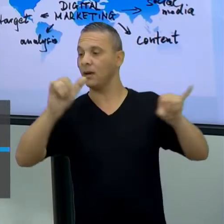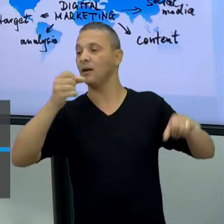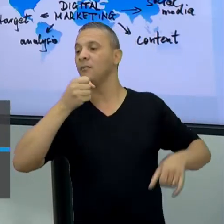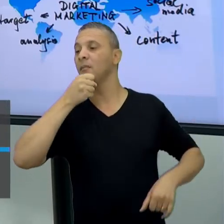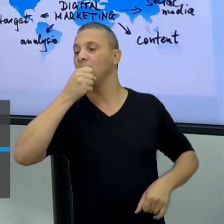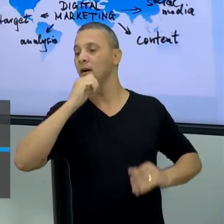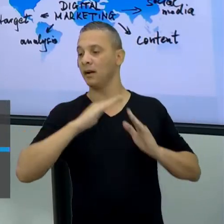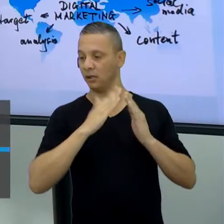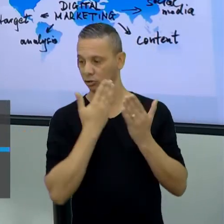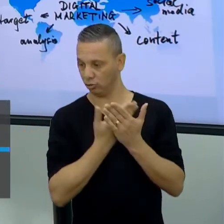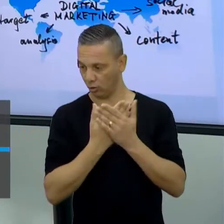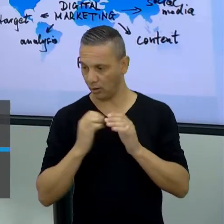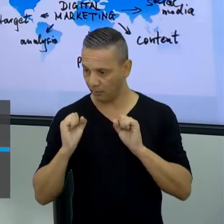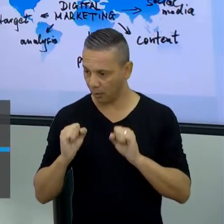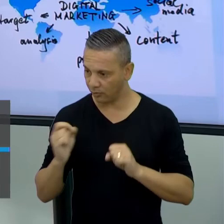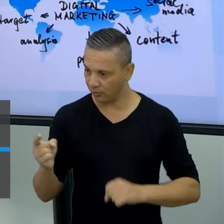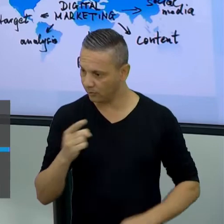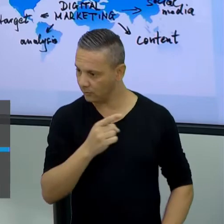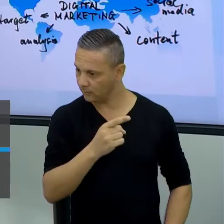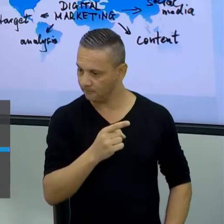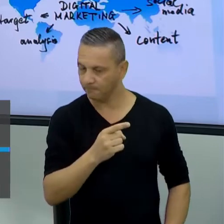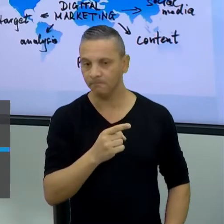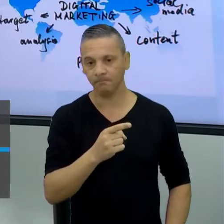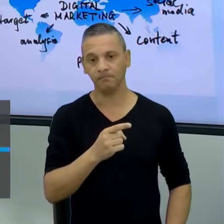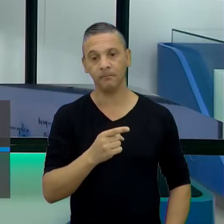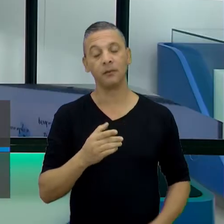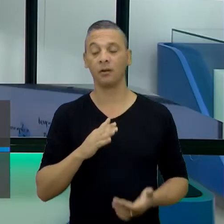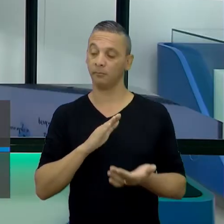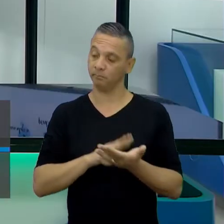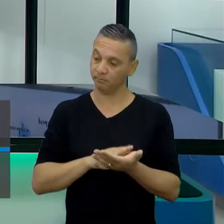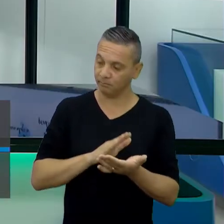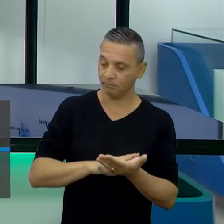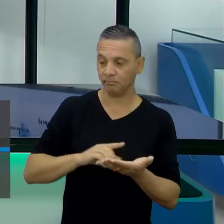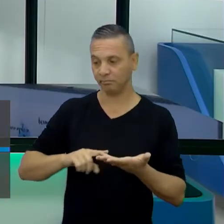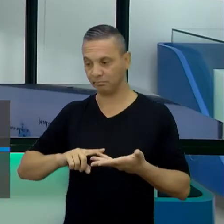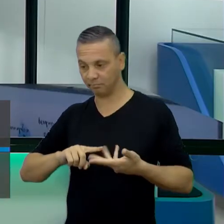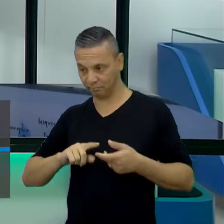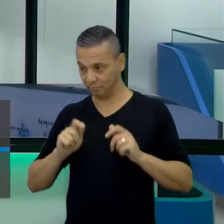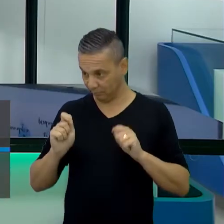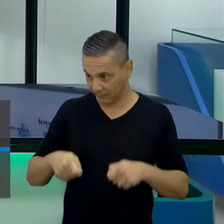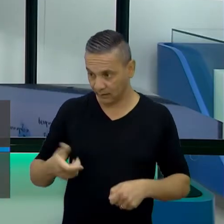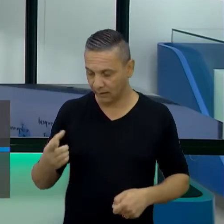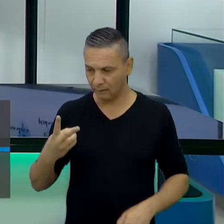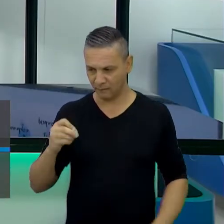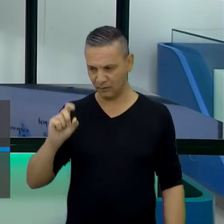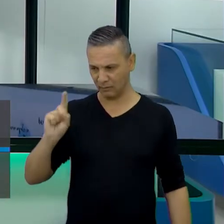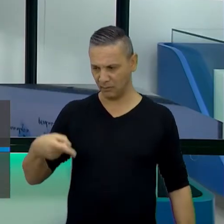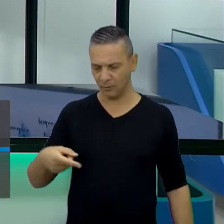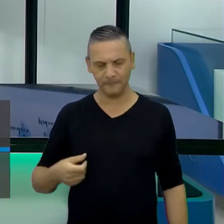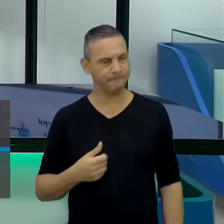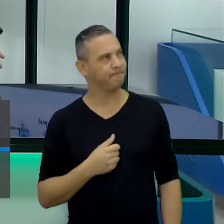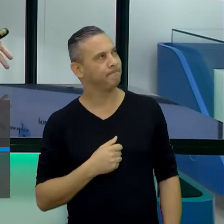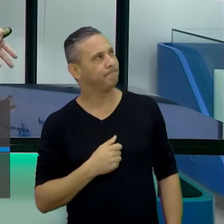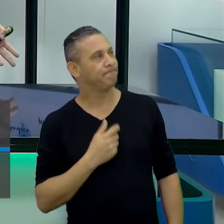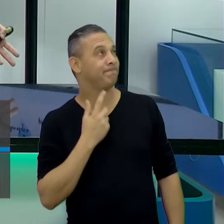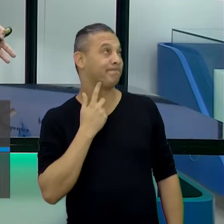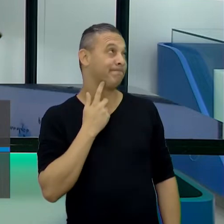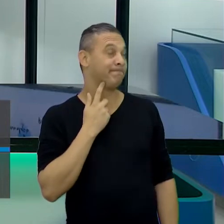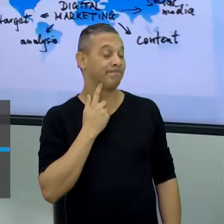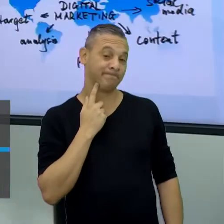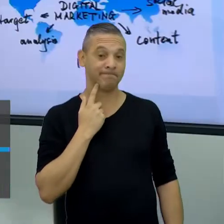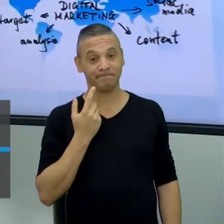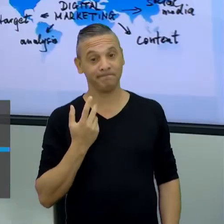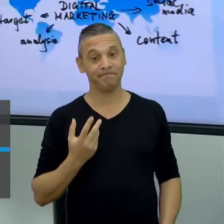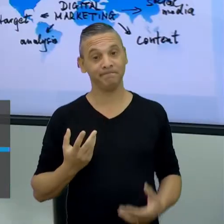na minha escola, mas uma reportagem elogiosa, falando bem e tal. 20 mil você faz? Claro,